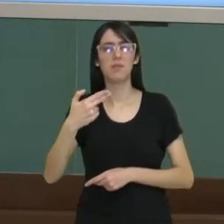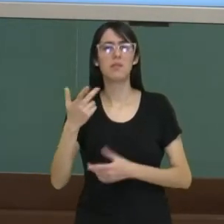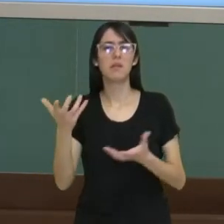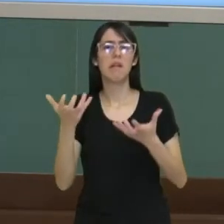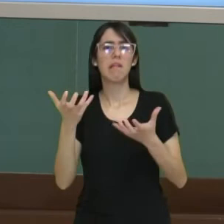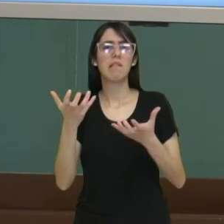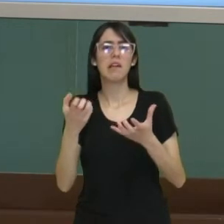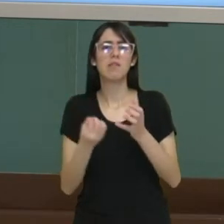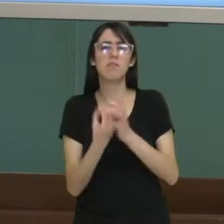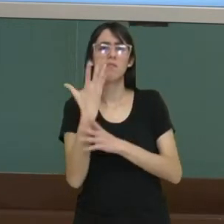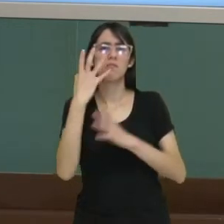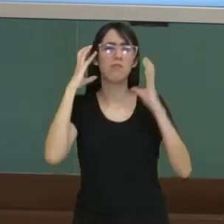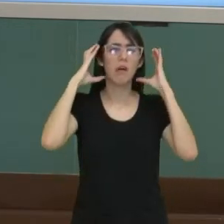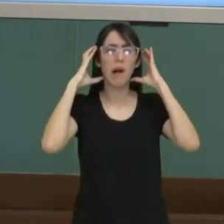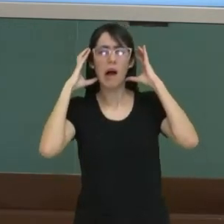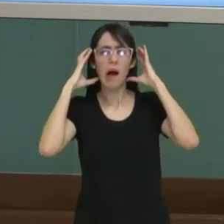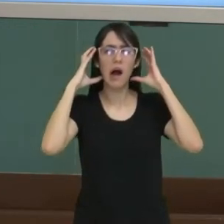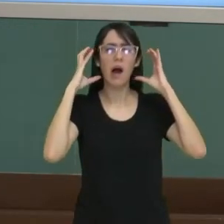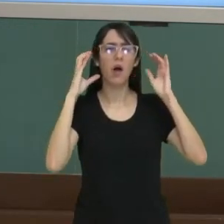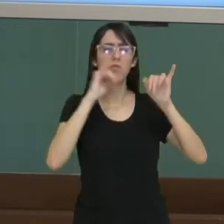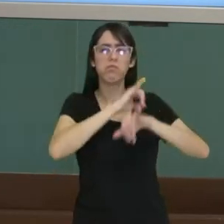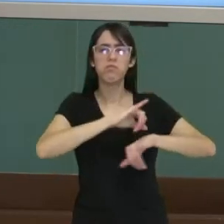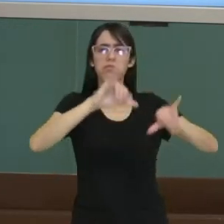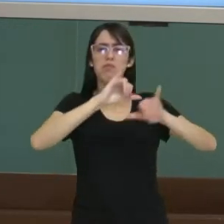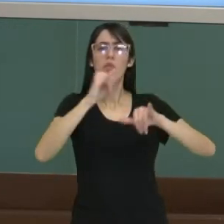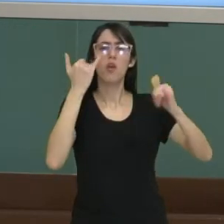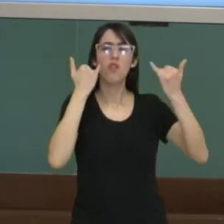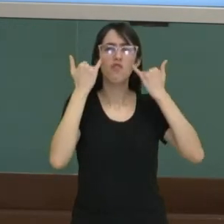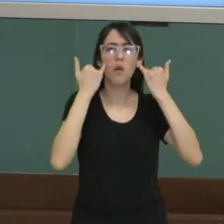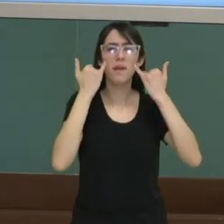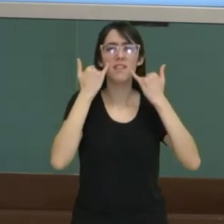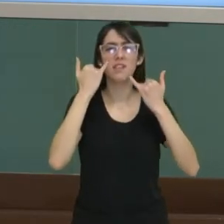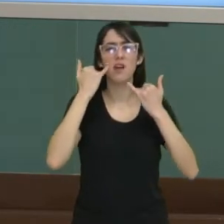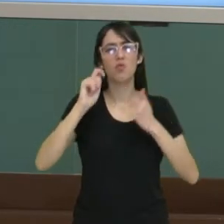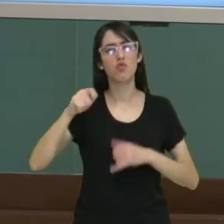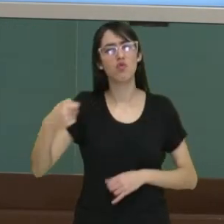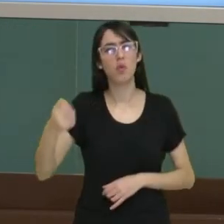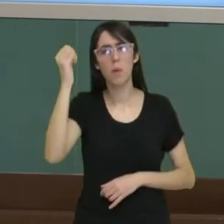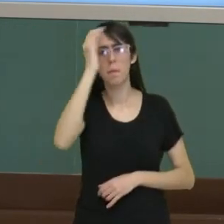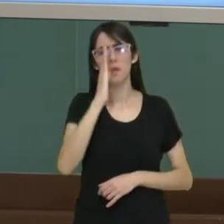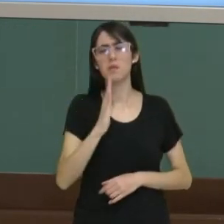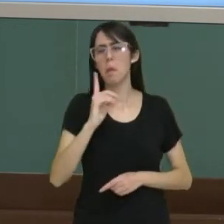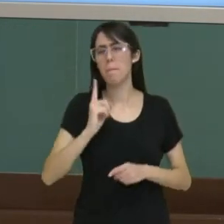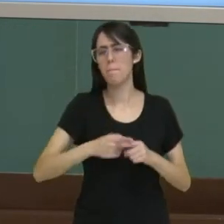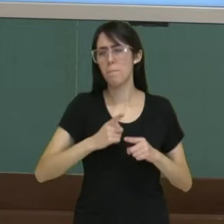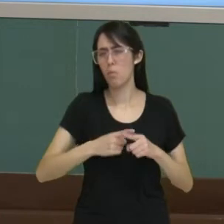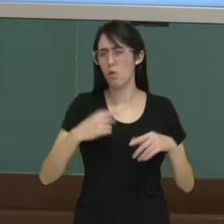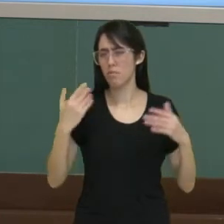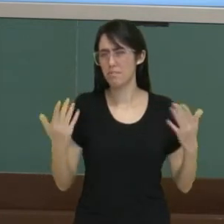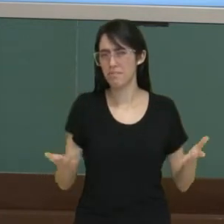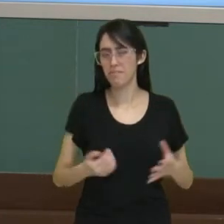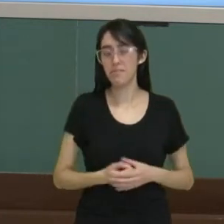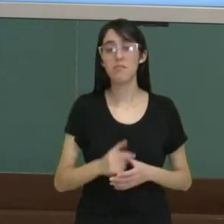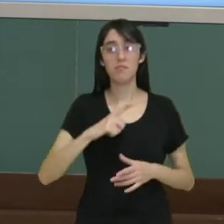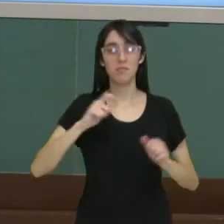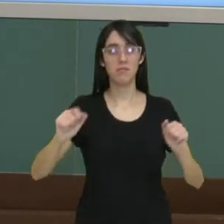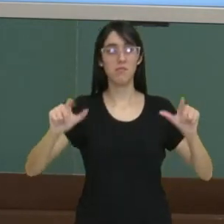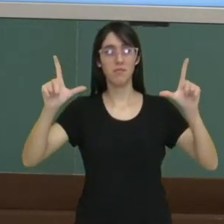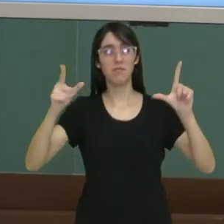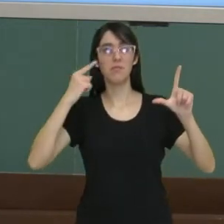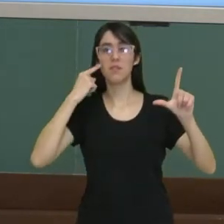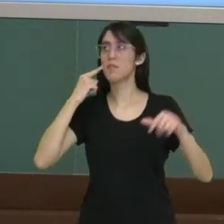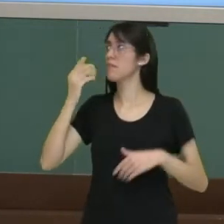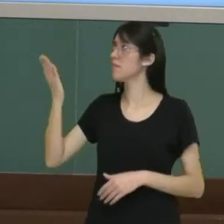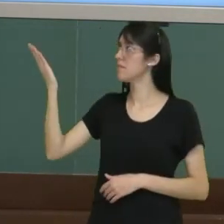um programa para noticiar as notícias do Brasil, né? Aqui a gente tem, né, um cartaz, né,